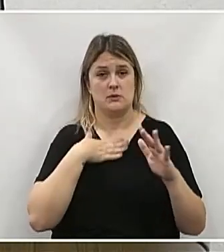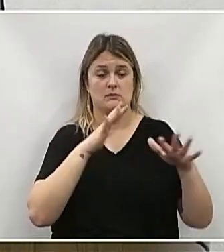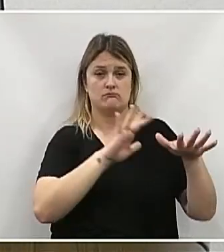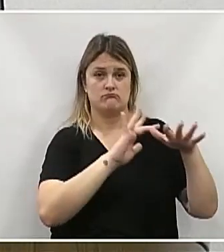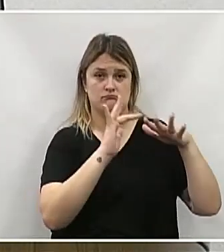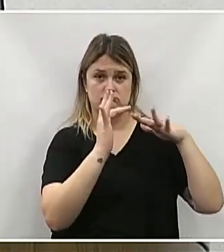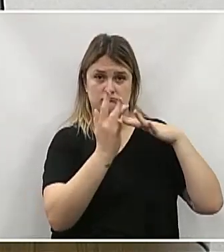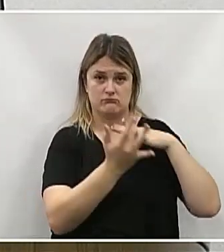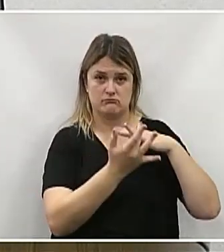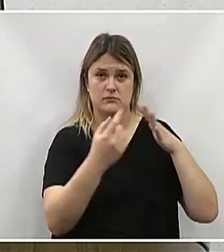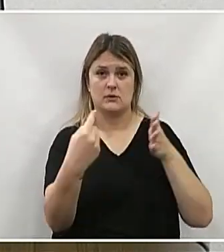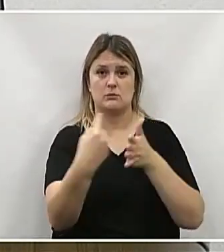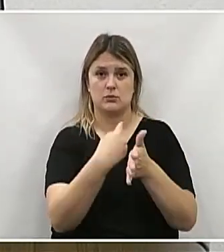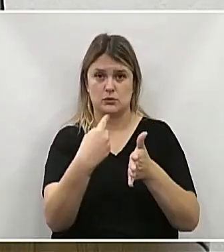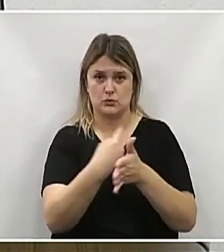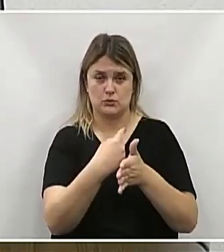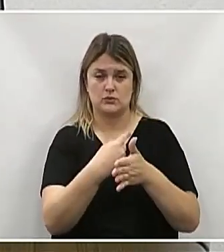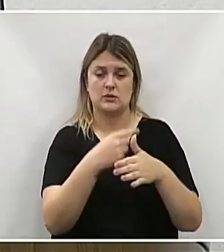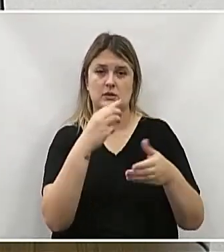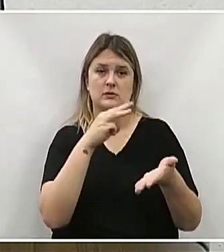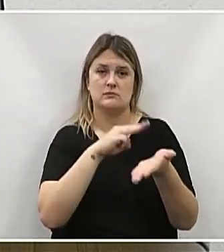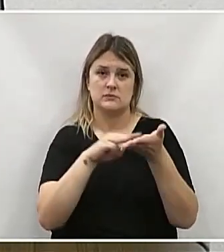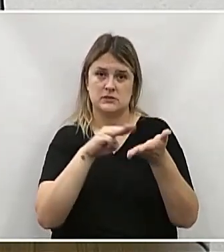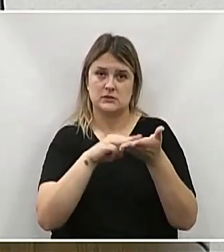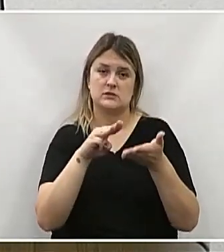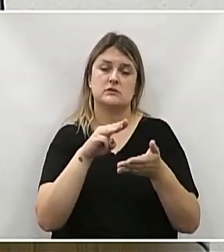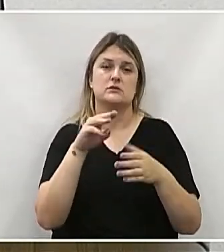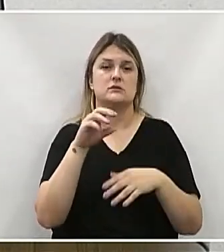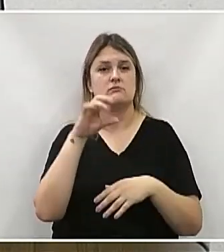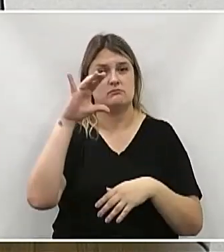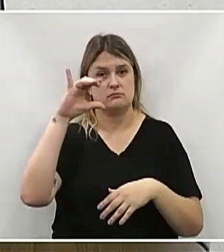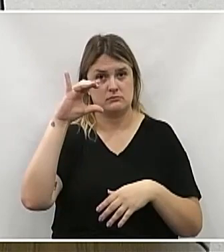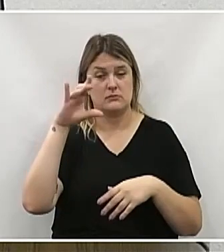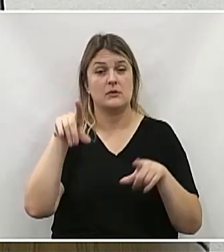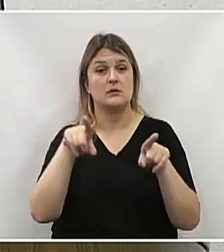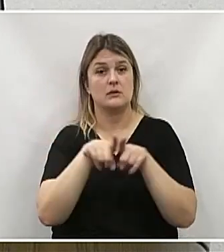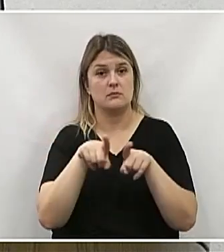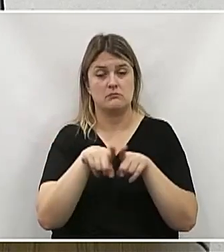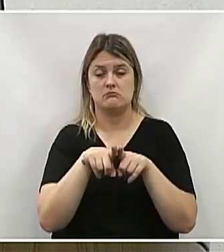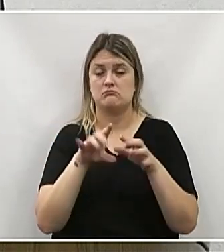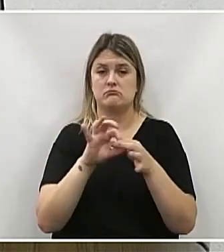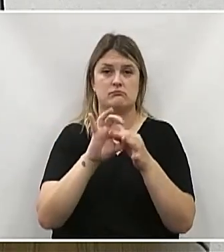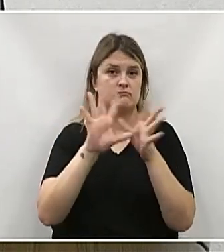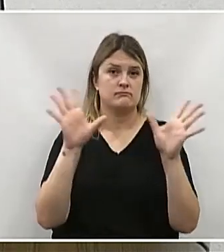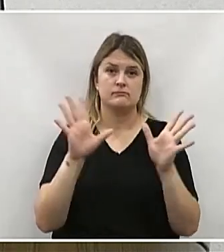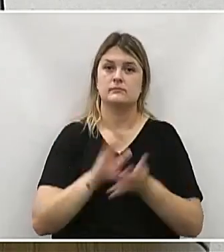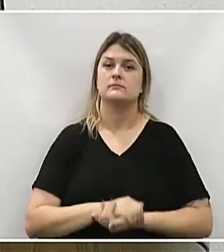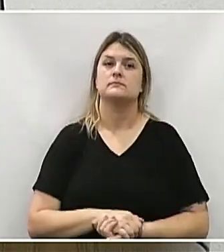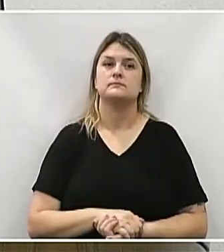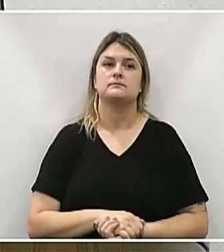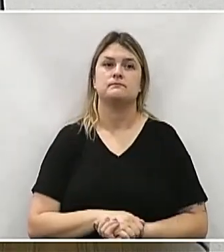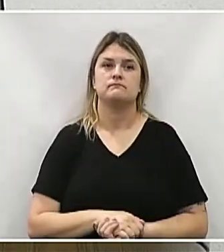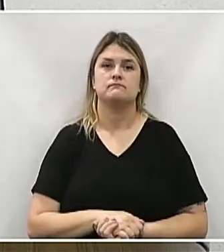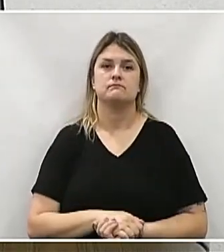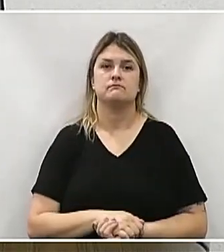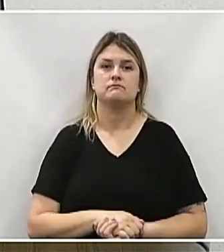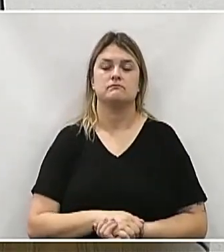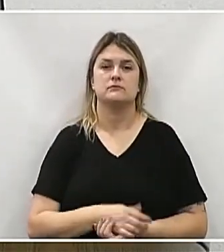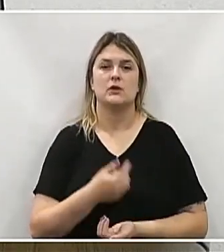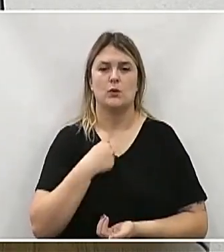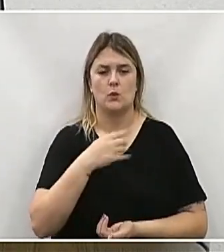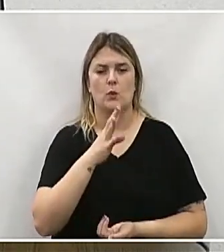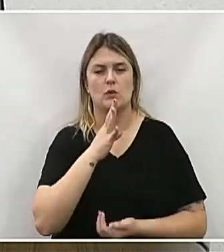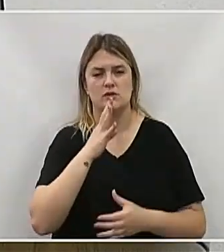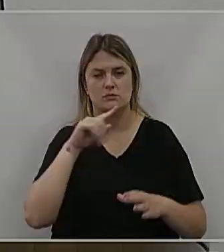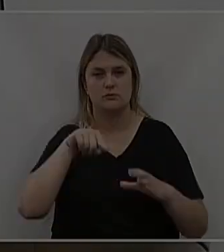em uma Direct no Instagram Pode ficar à vontade eu tenho conhecimento sobre o tema